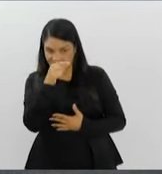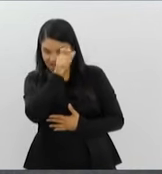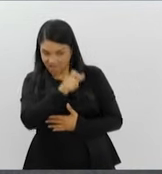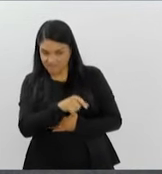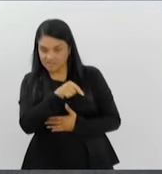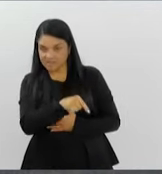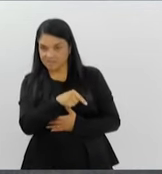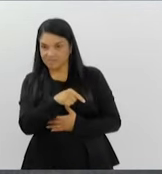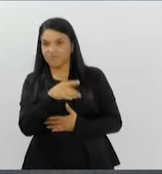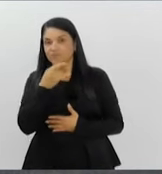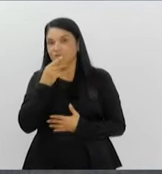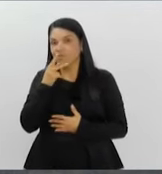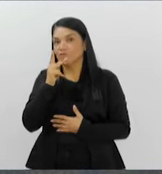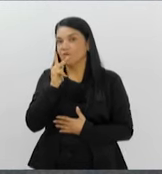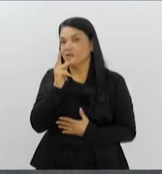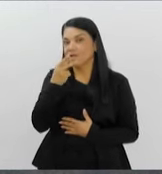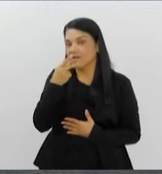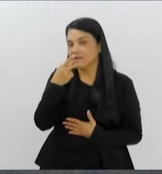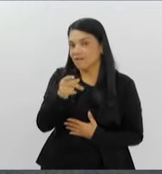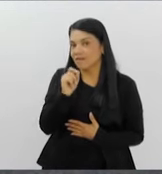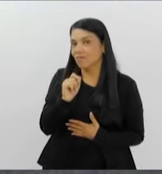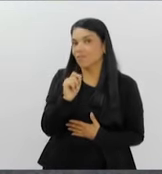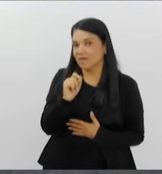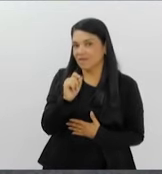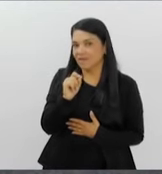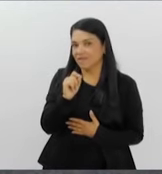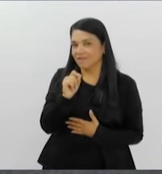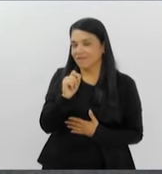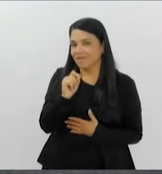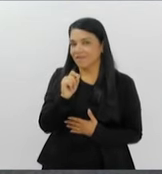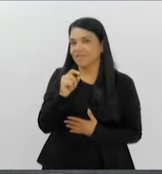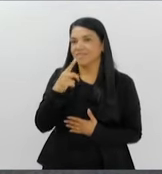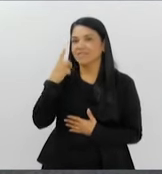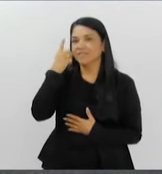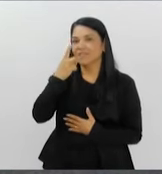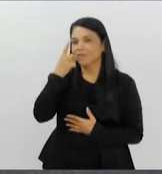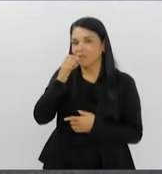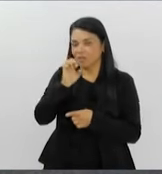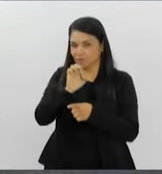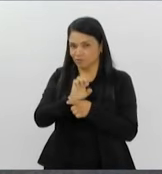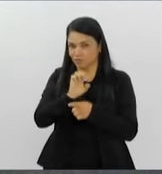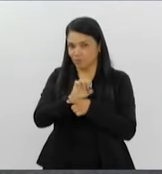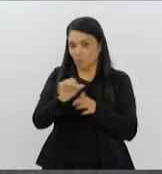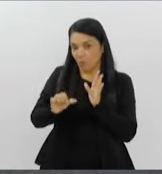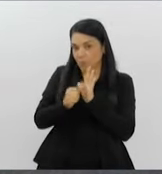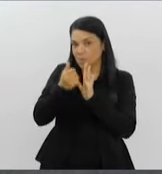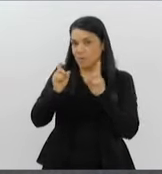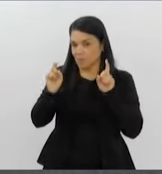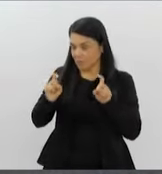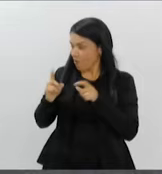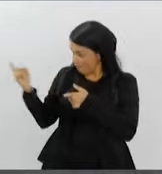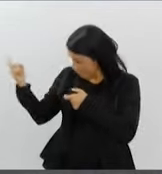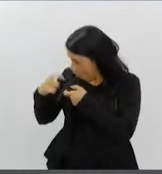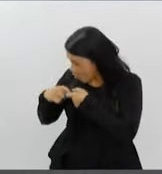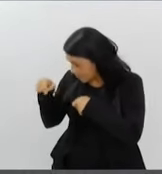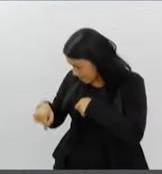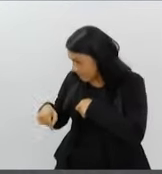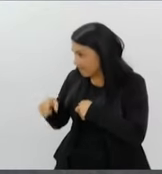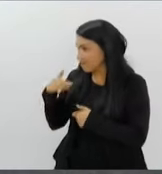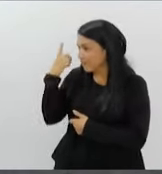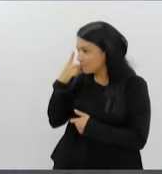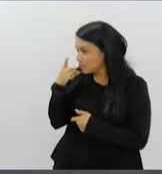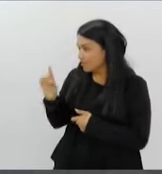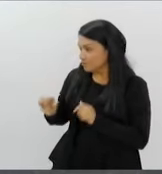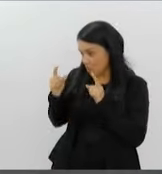ele esquece de comentar de que enquanto já deputado estadual em seu primeiro mandato, volta aqui, deputado, em seu primeiro